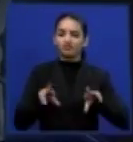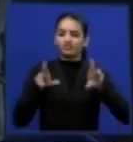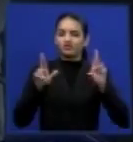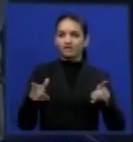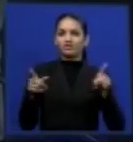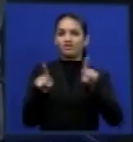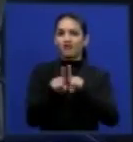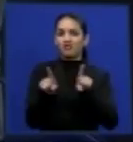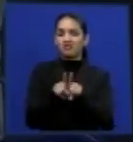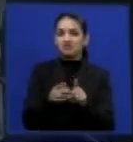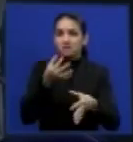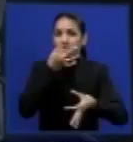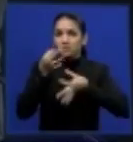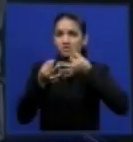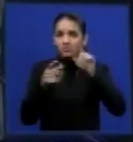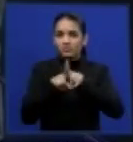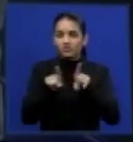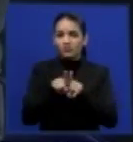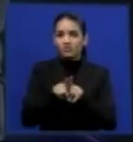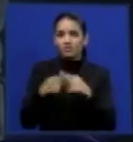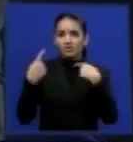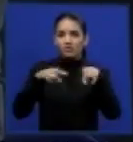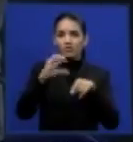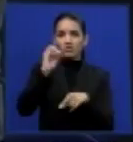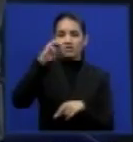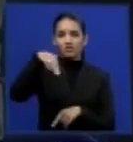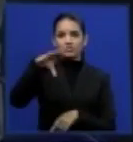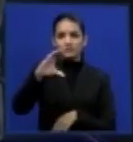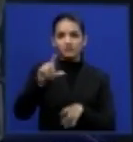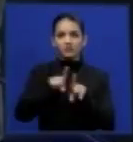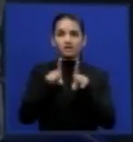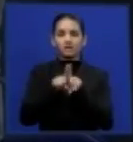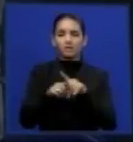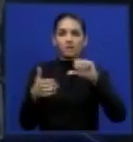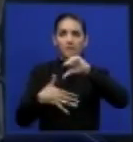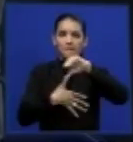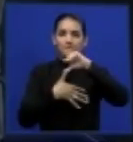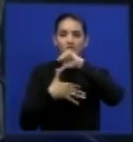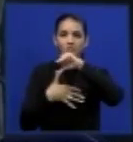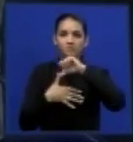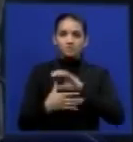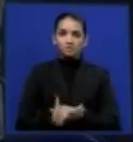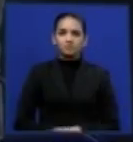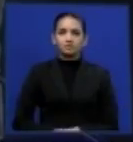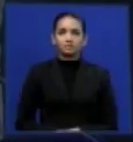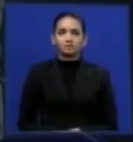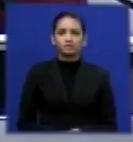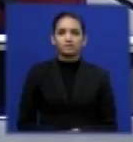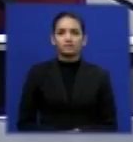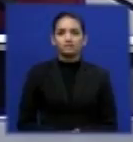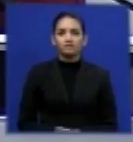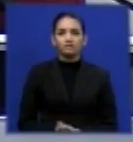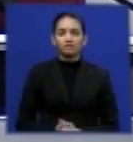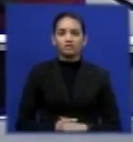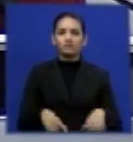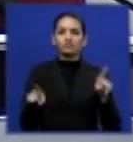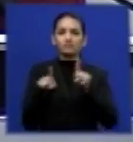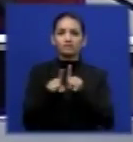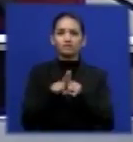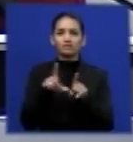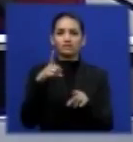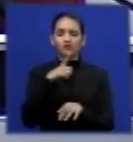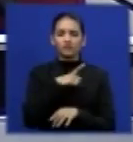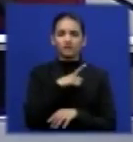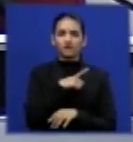multilateral OMC e regional inclusive Mercosul insere-se Nesse contexto o